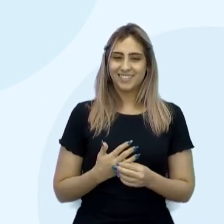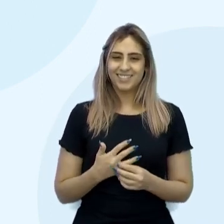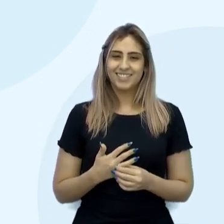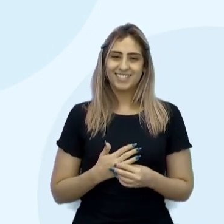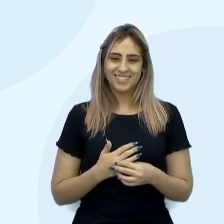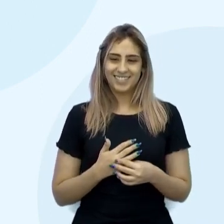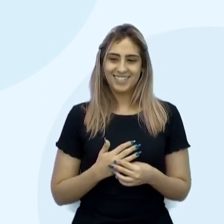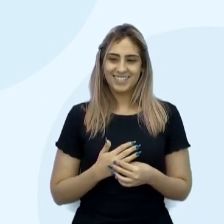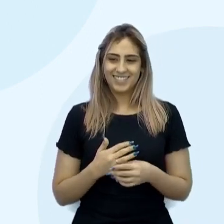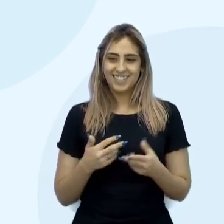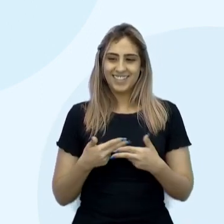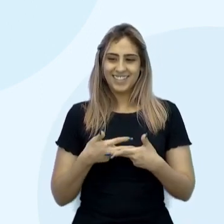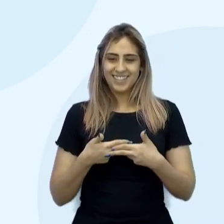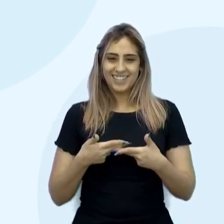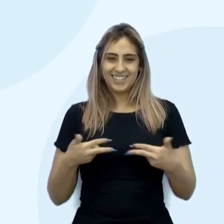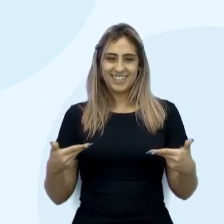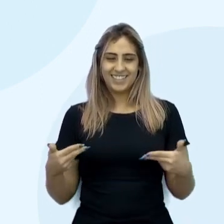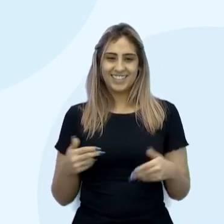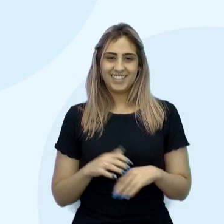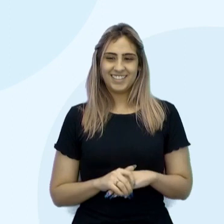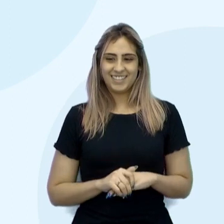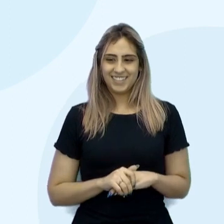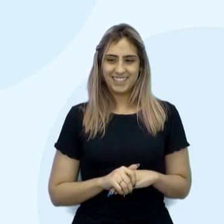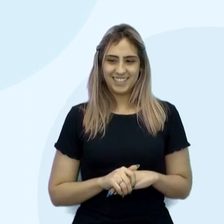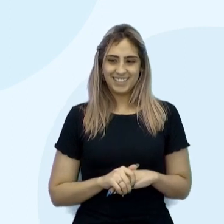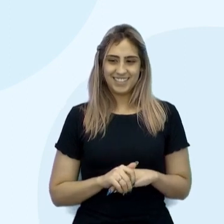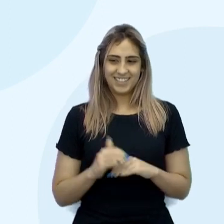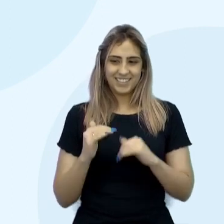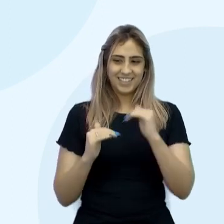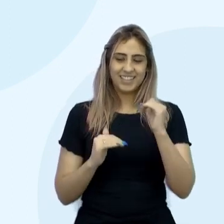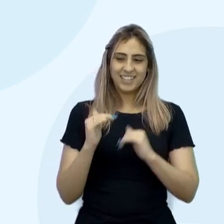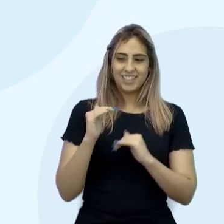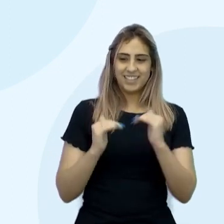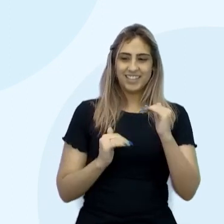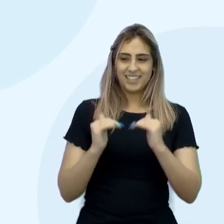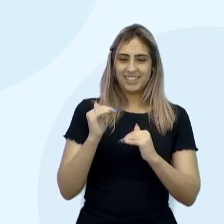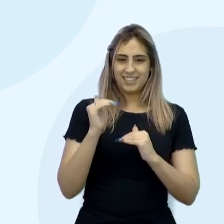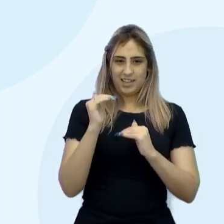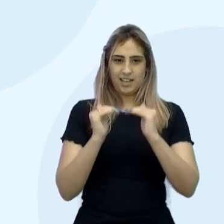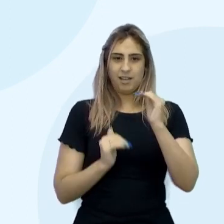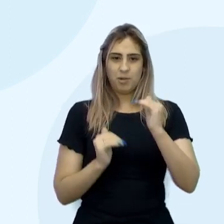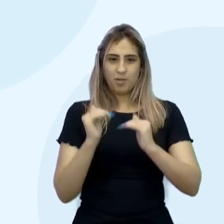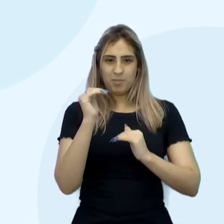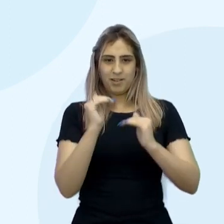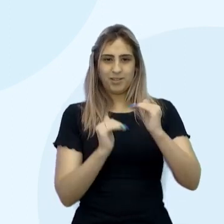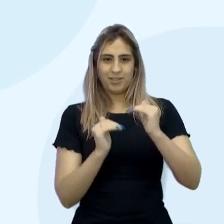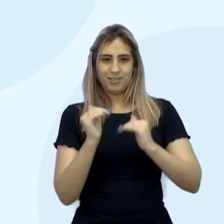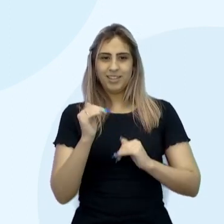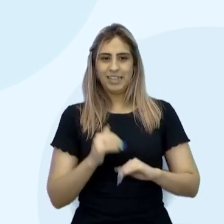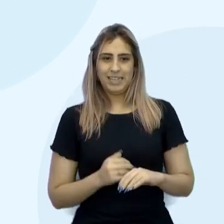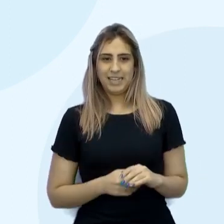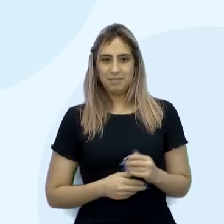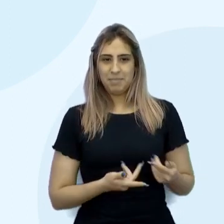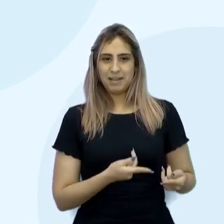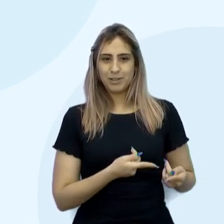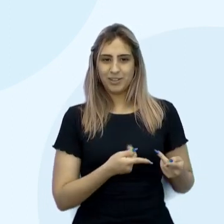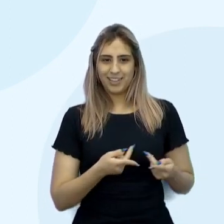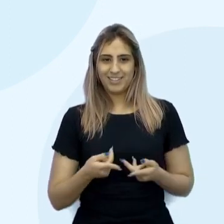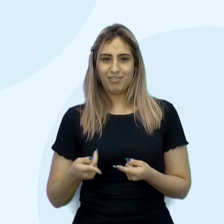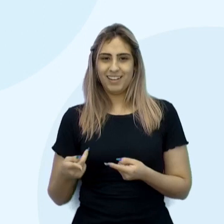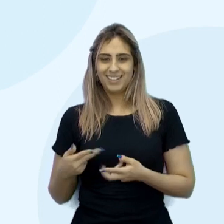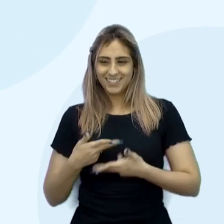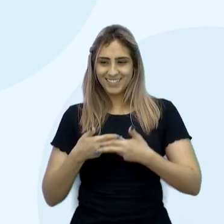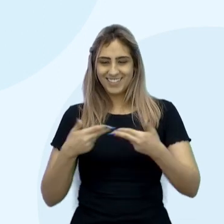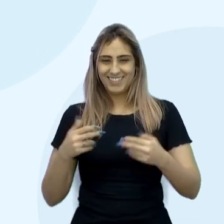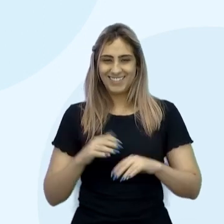para assegurar a veracidade, né? Então carimba tudo aquilo que a gente falou anteriormente, que deverá